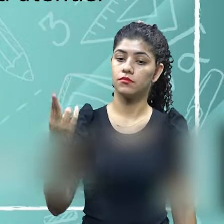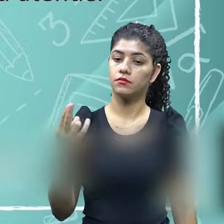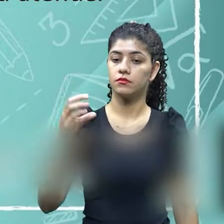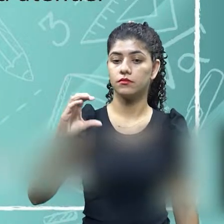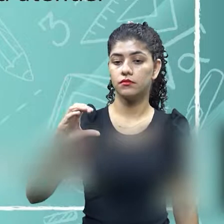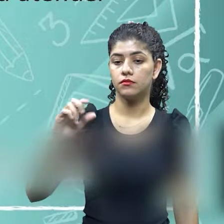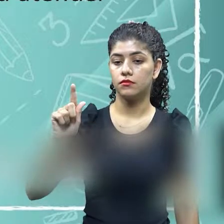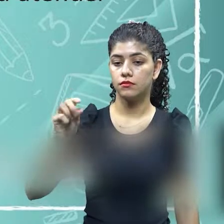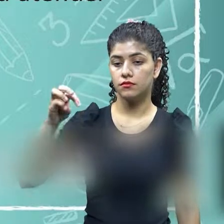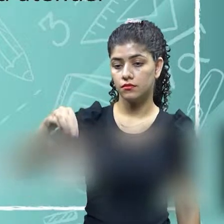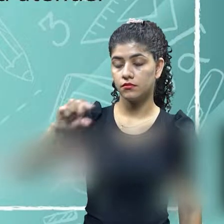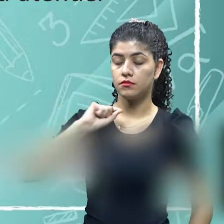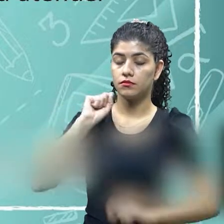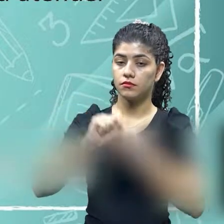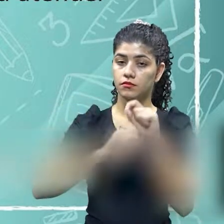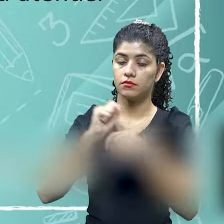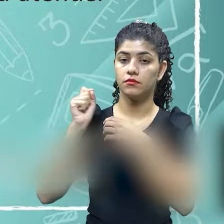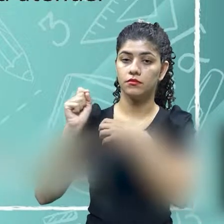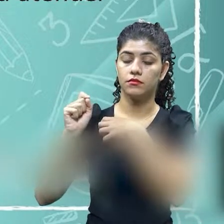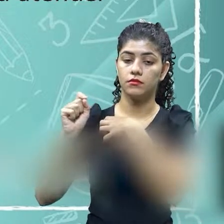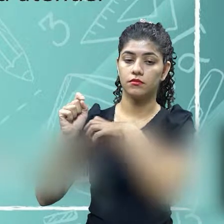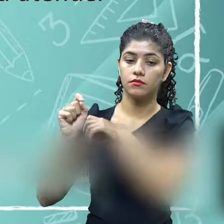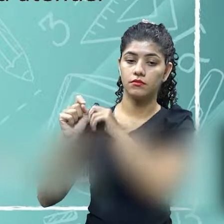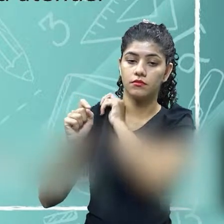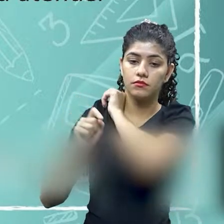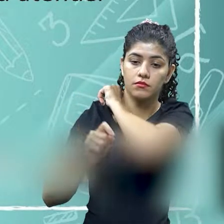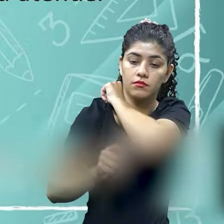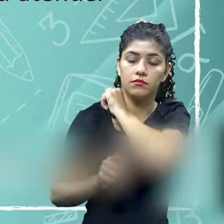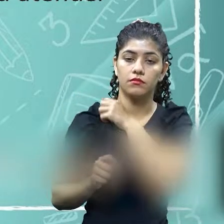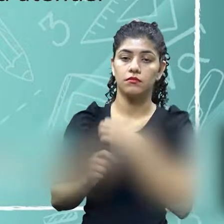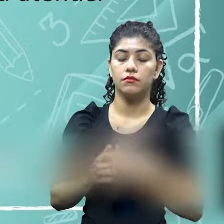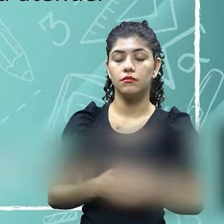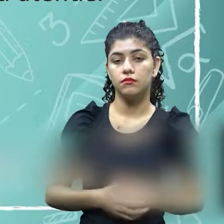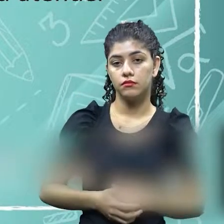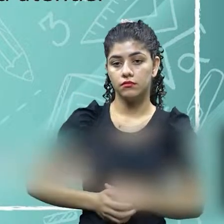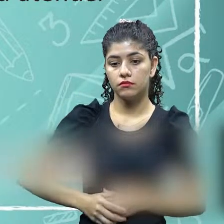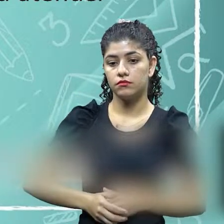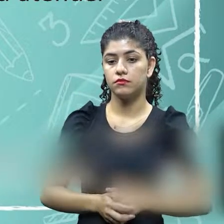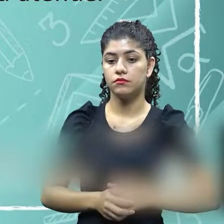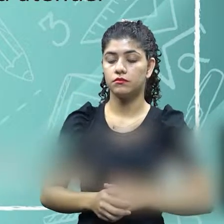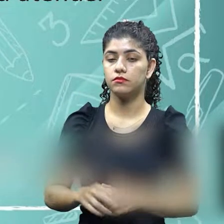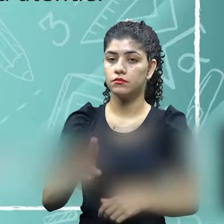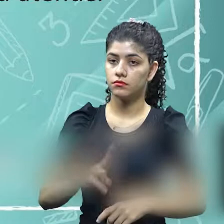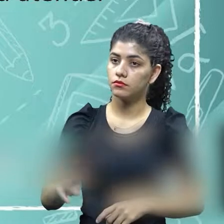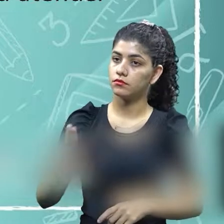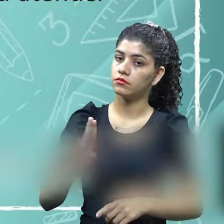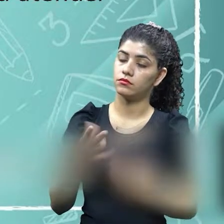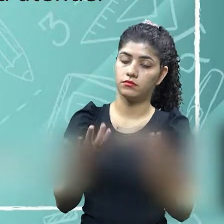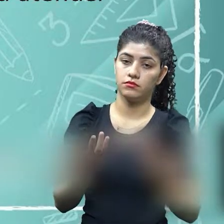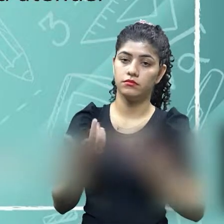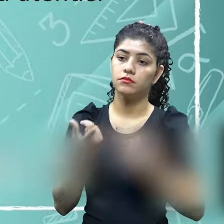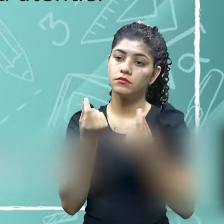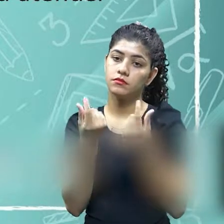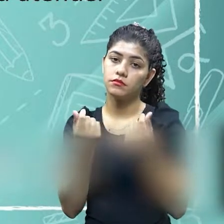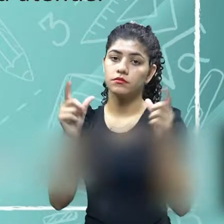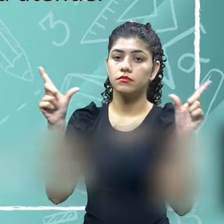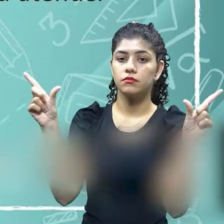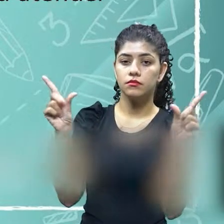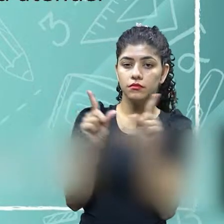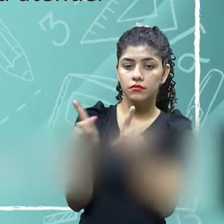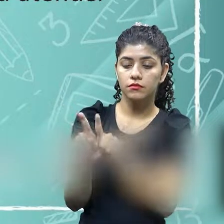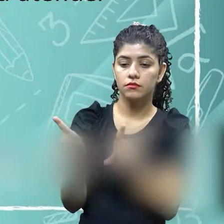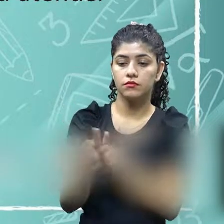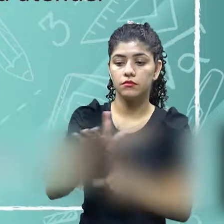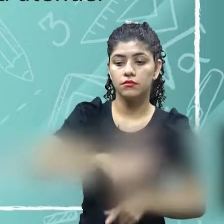CGM. Nesse caso, ele está afretando parte do navio. As companhias marítimas costumam operar desta forma para reduzir